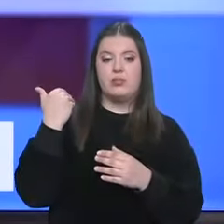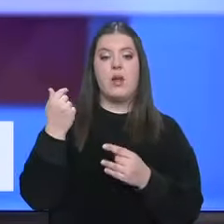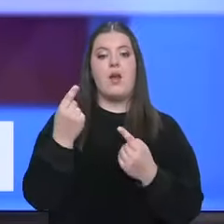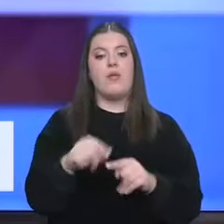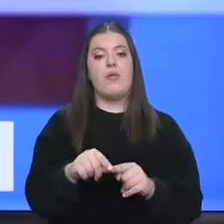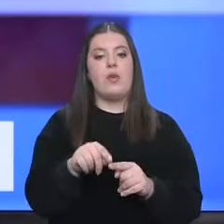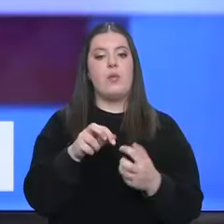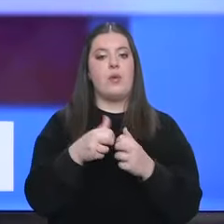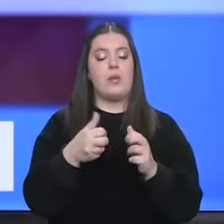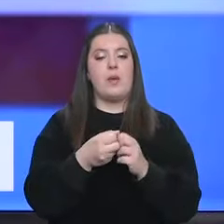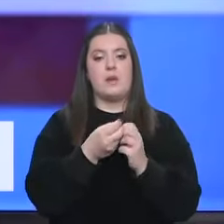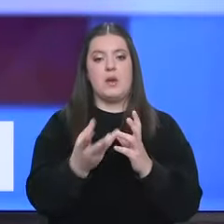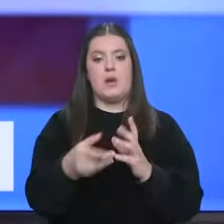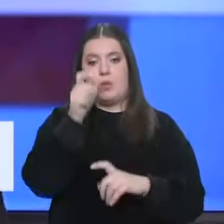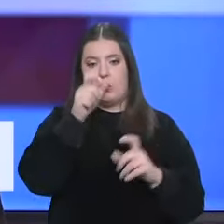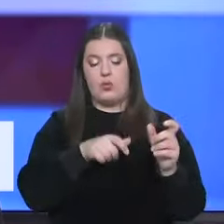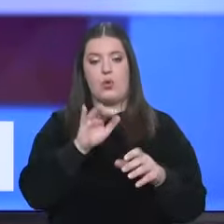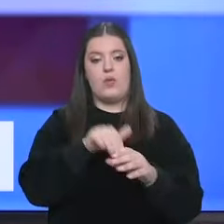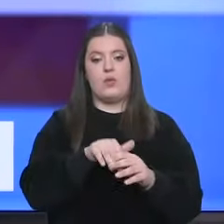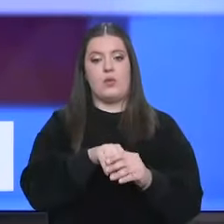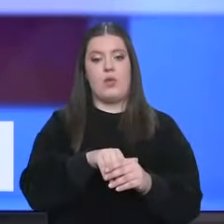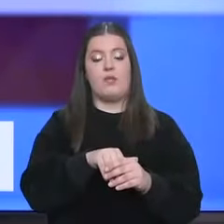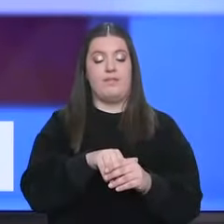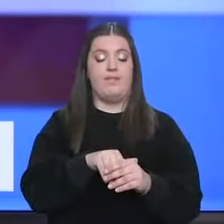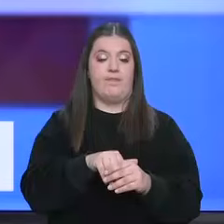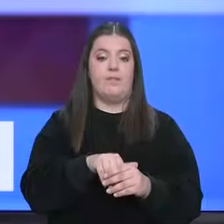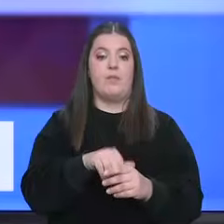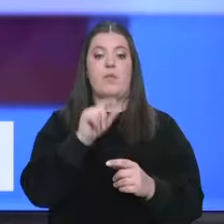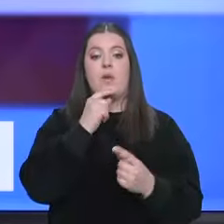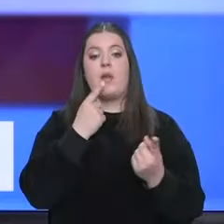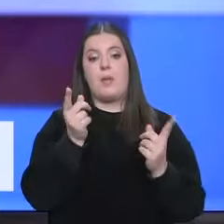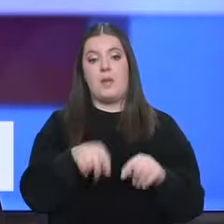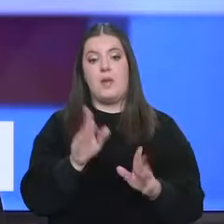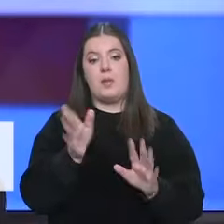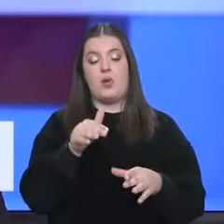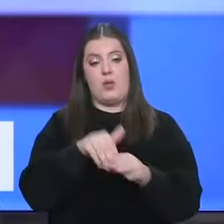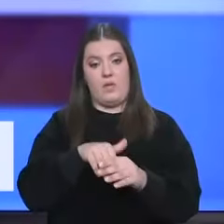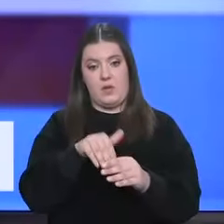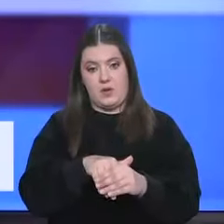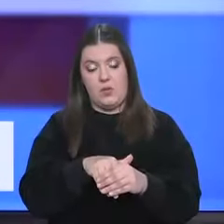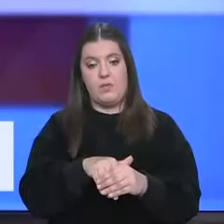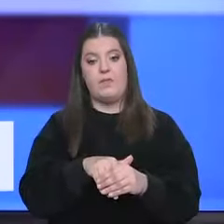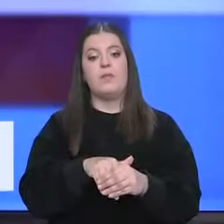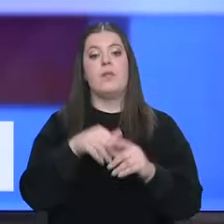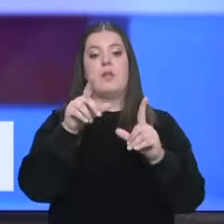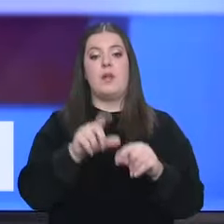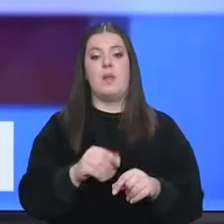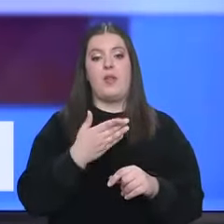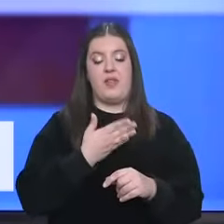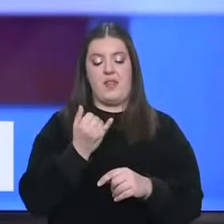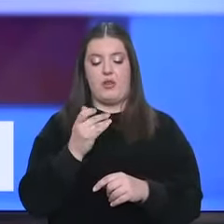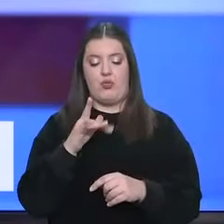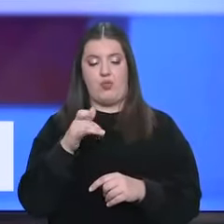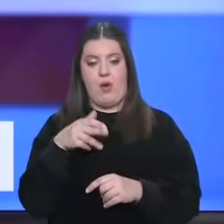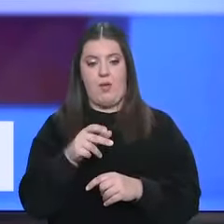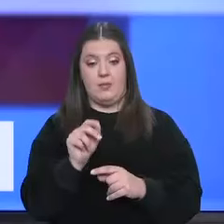inúmeros problemas para as pessoas poderem votar na diáspora teve que se repetir ti a eleição eh também na diáspora